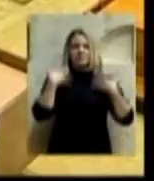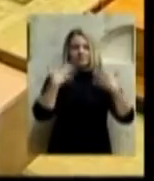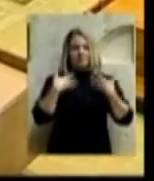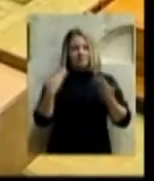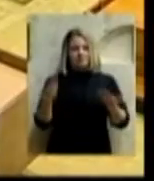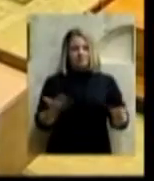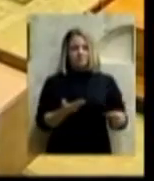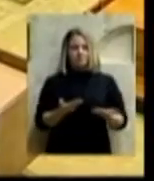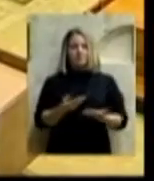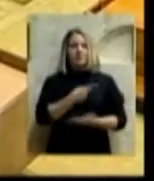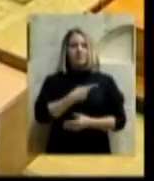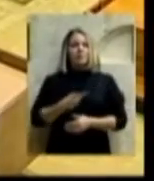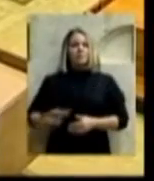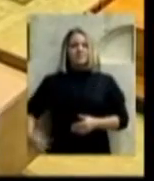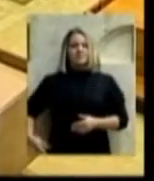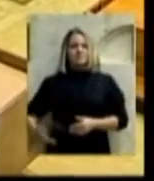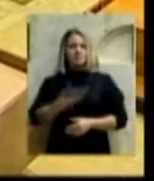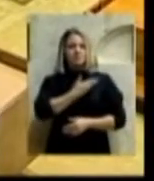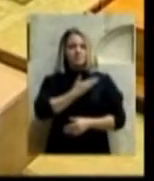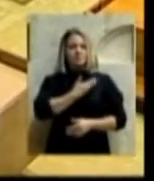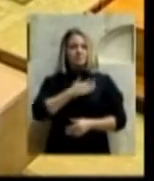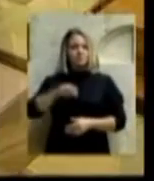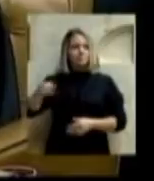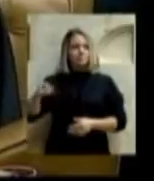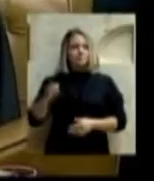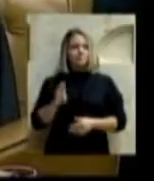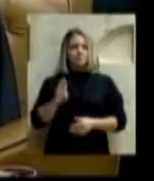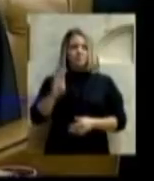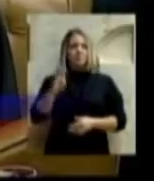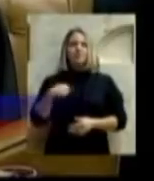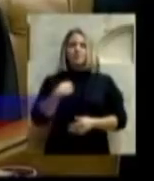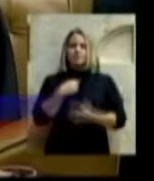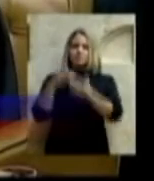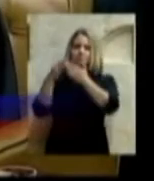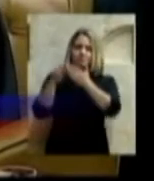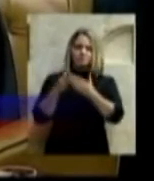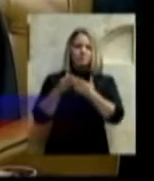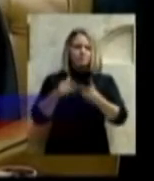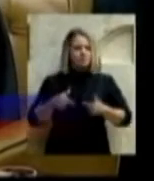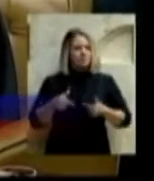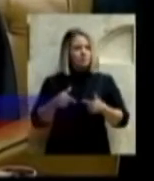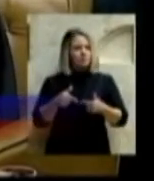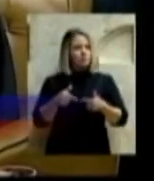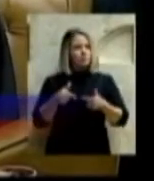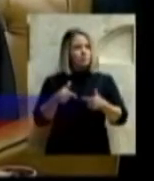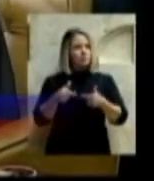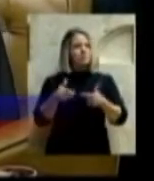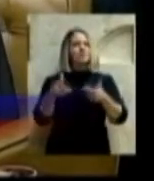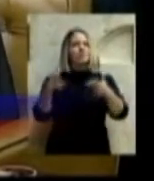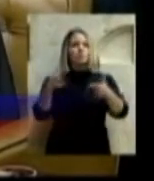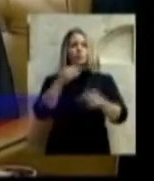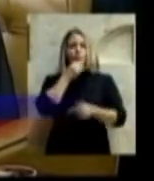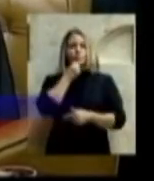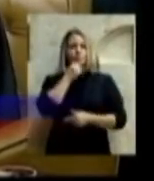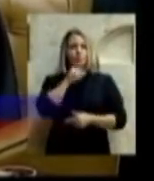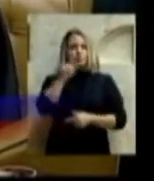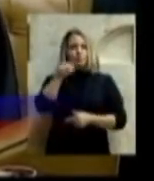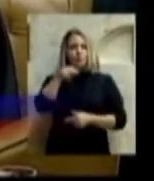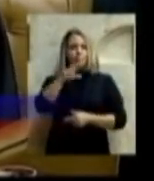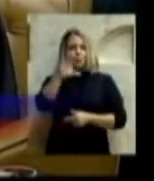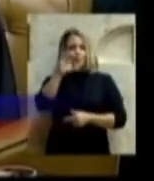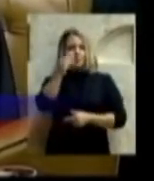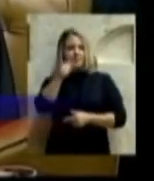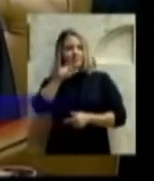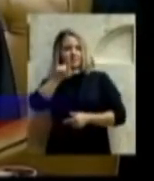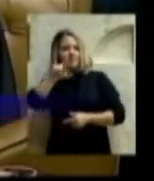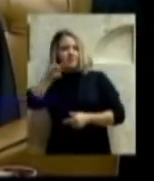STF. Presidente e amigo Joaquim Barbosa, rogamos que lute como Gonçalves Dias, uma luta renhida em prol de